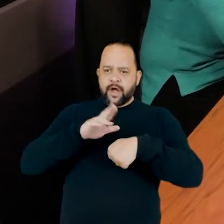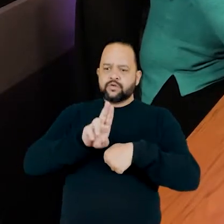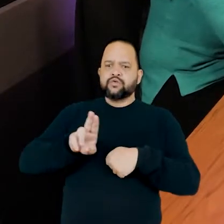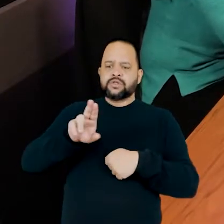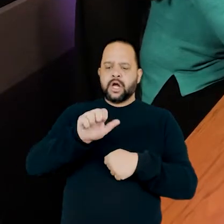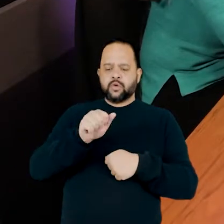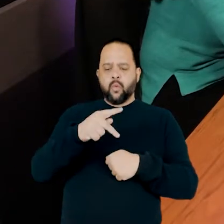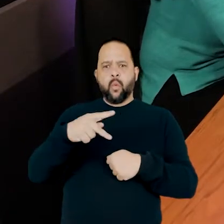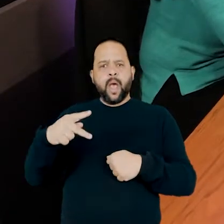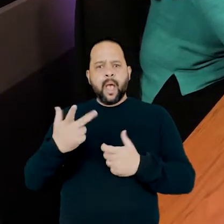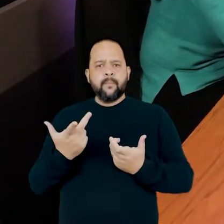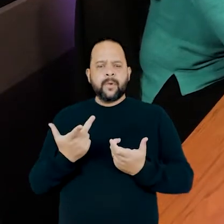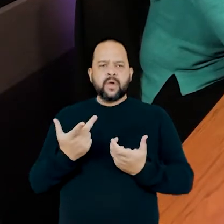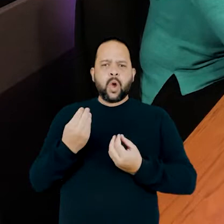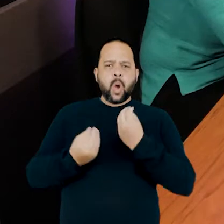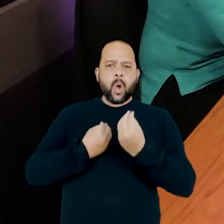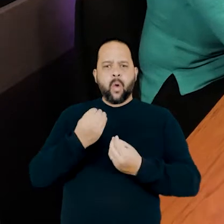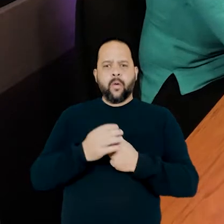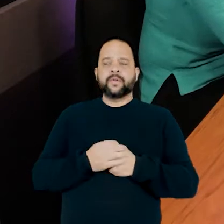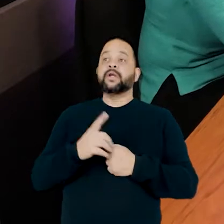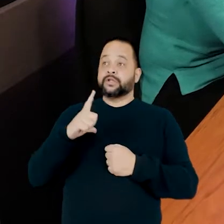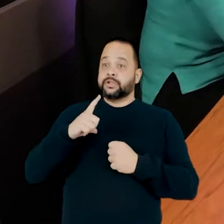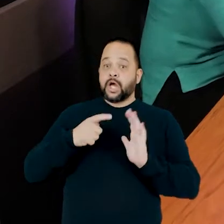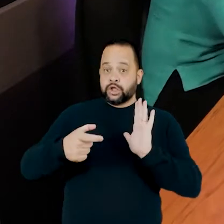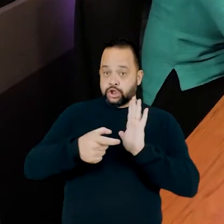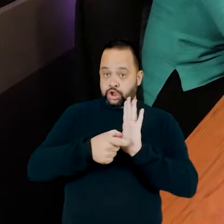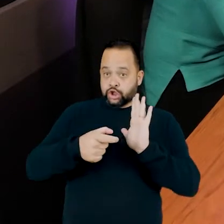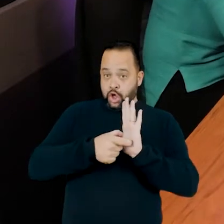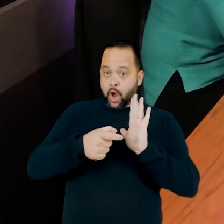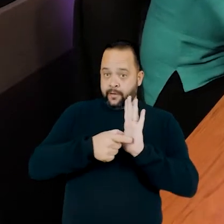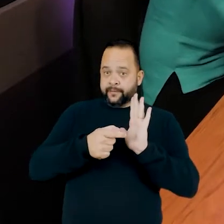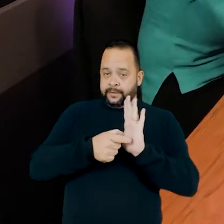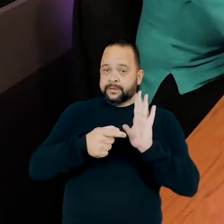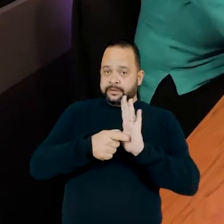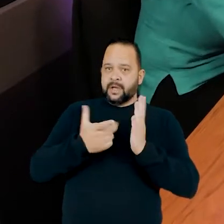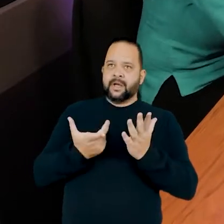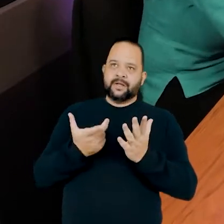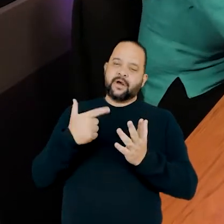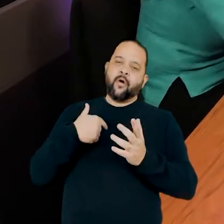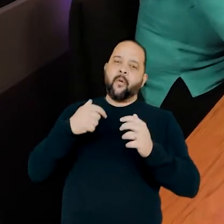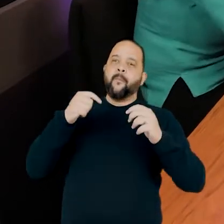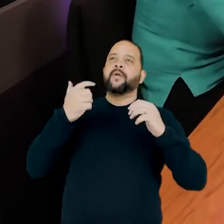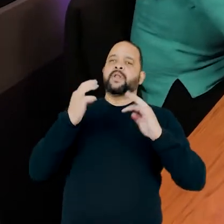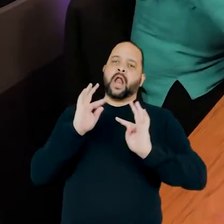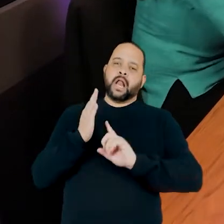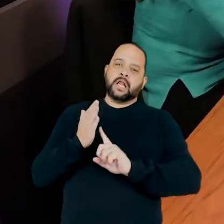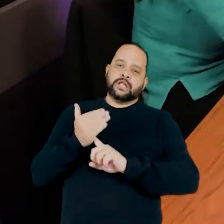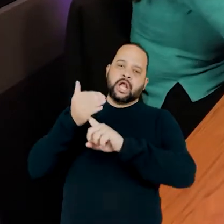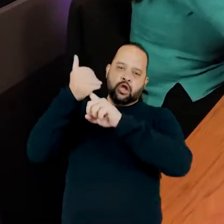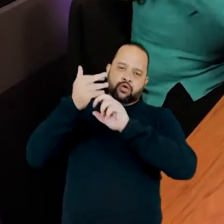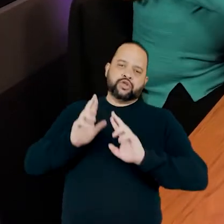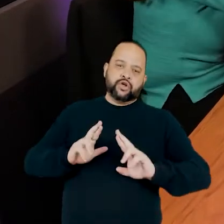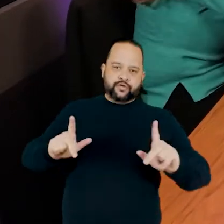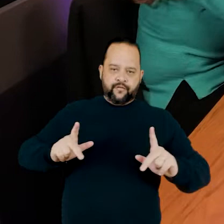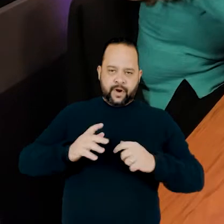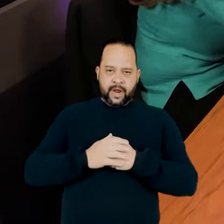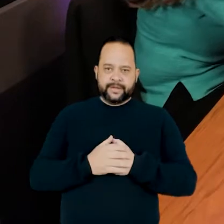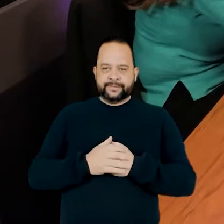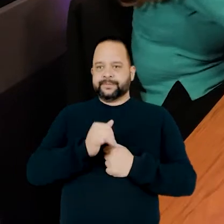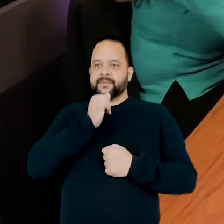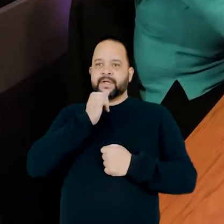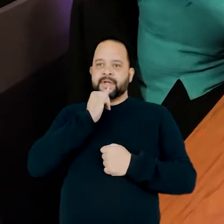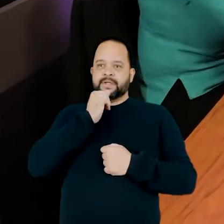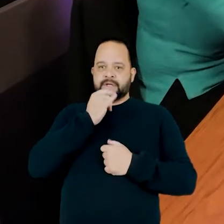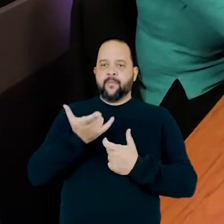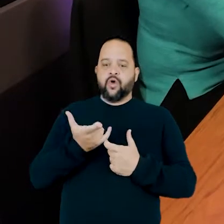consigo configurar? Não, é tudo mesa, né? É tudo um software embarcado. Esses microfones são outras realidades, né? Então, aqui, por exemplo, a gente tem microfones que entram